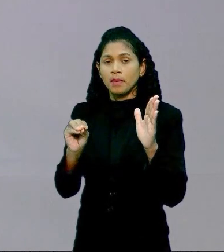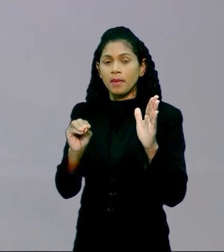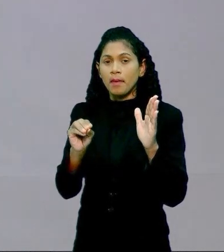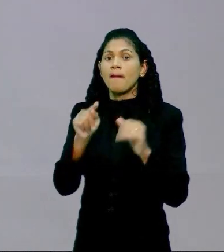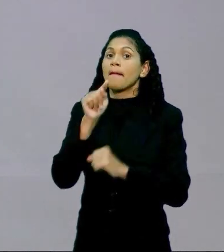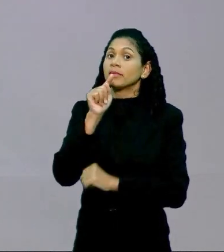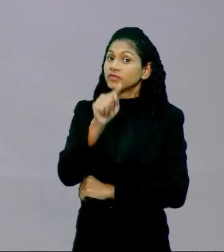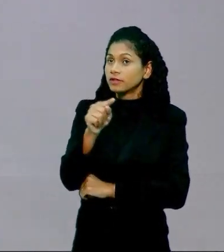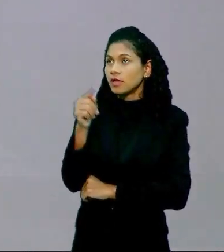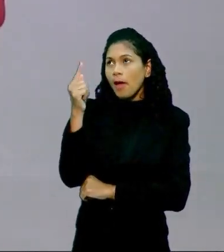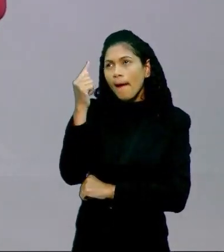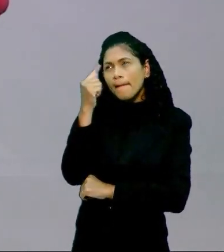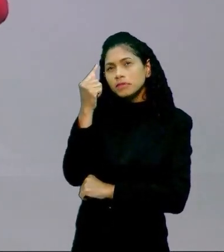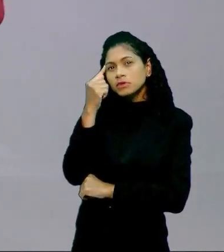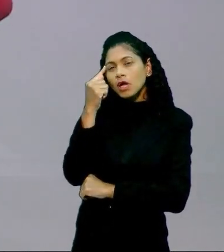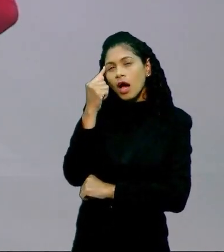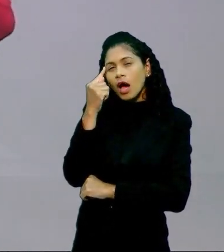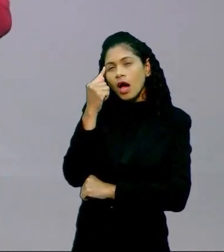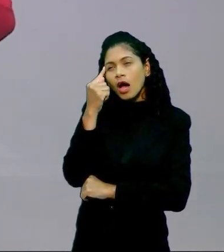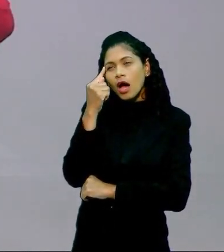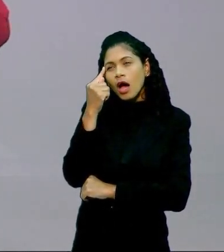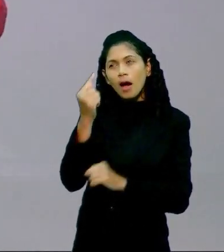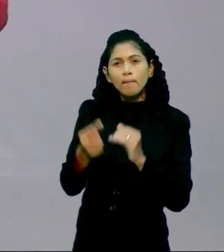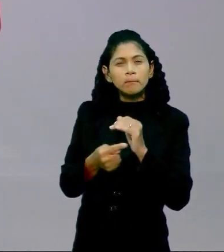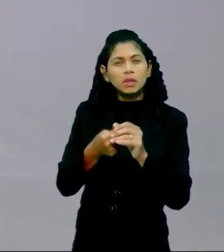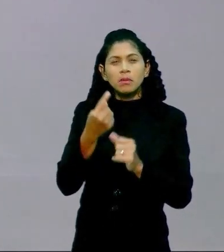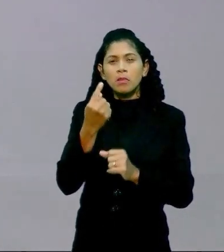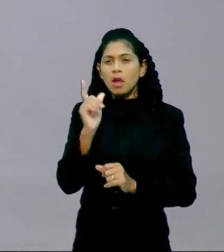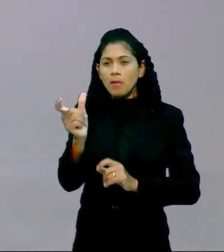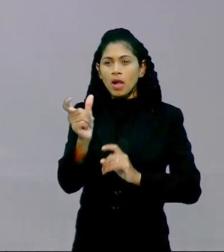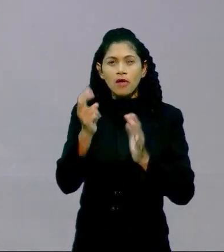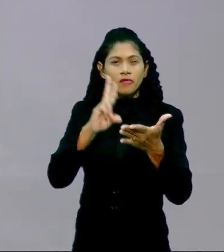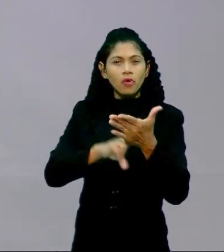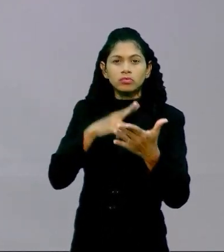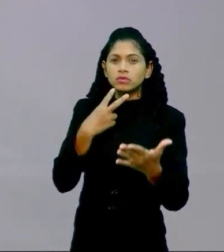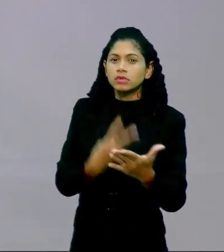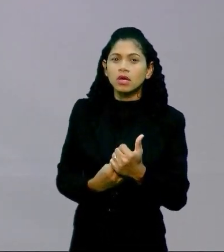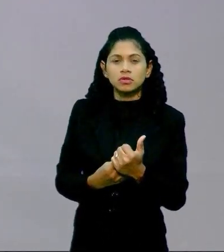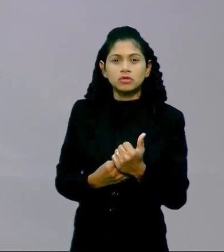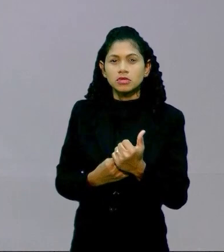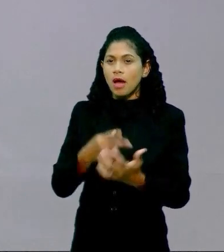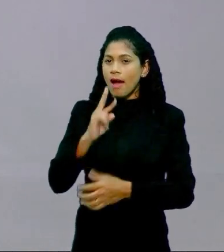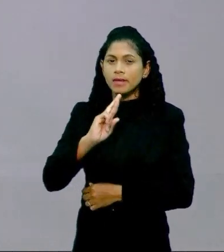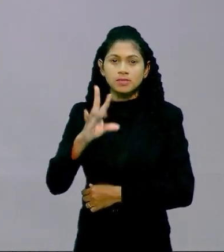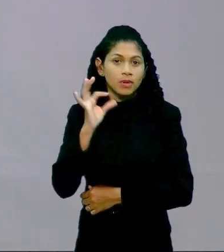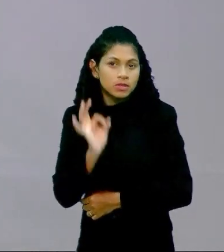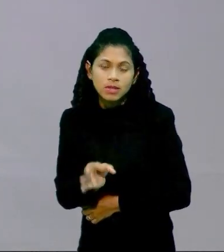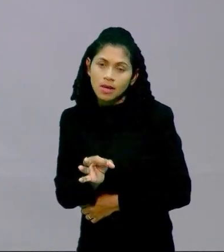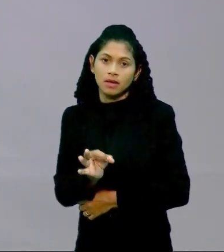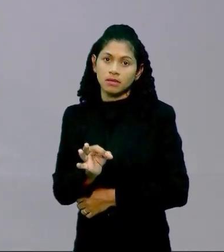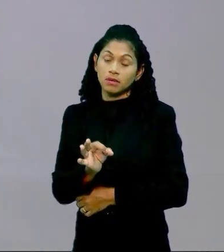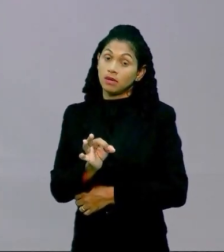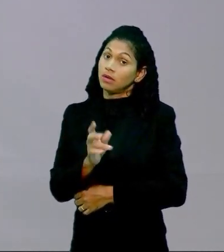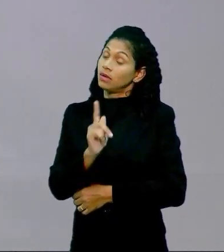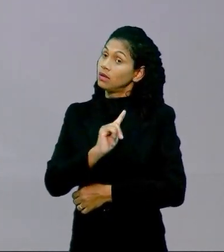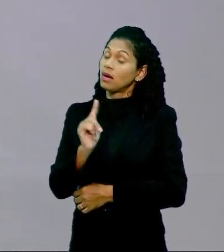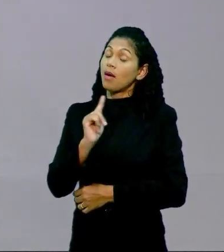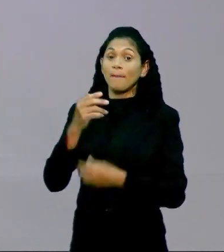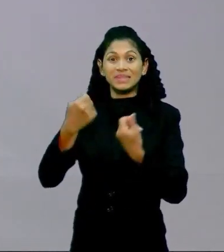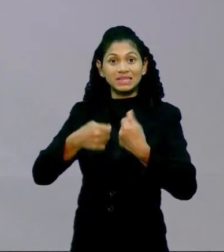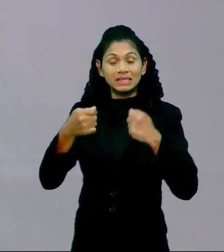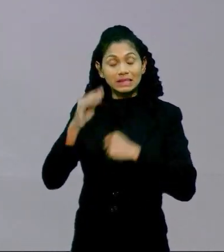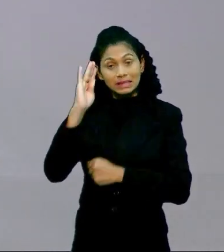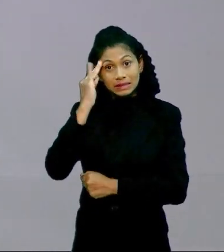a primeira palavra que eu conseguir traduzir aqui ou associar, eu vou colocar aqui como a resposta correta. Se você não entender o tema,